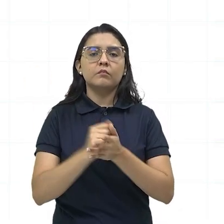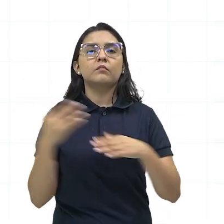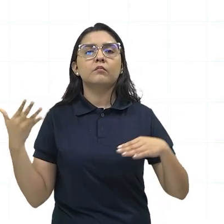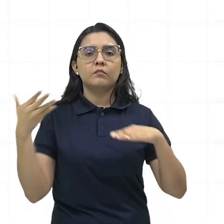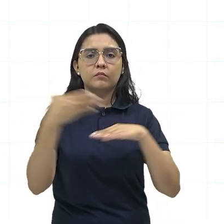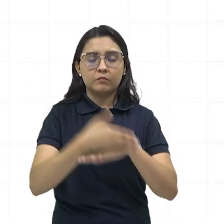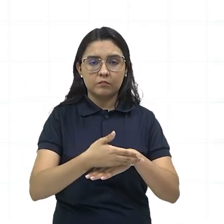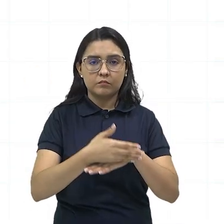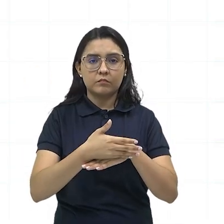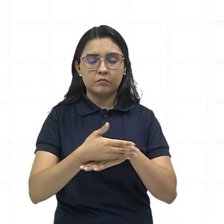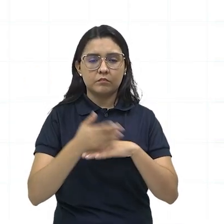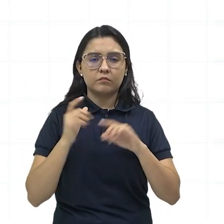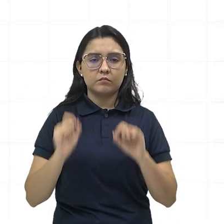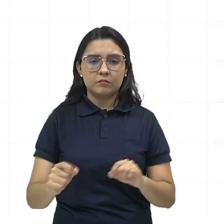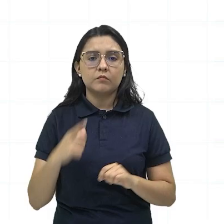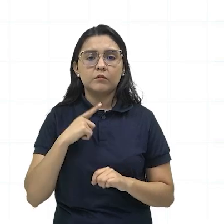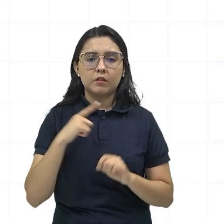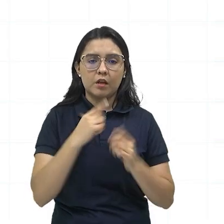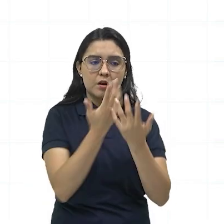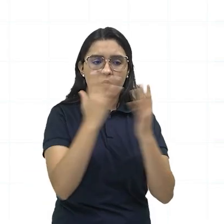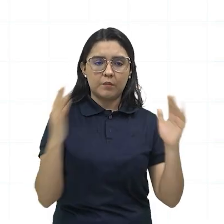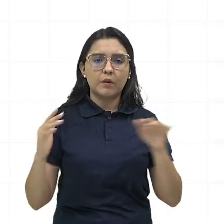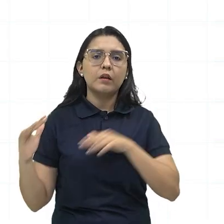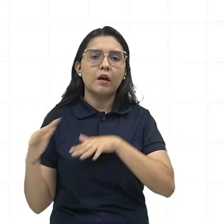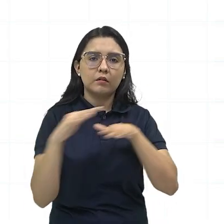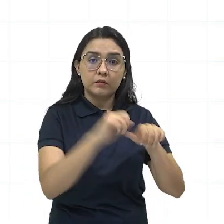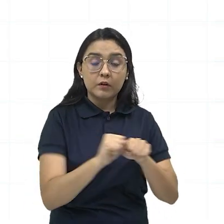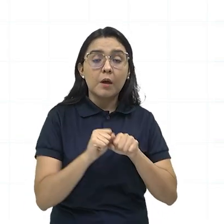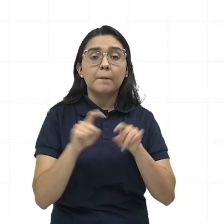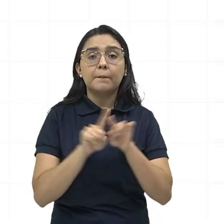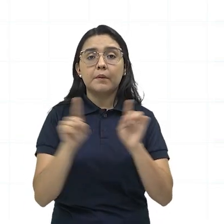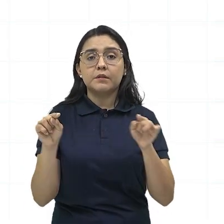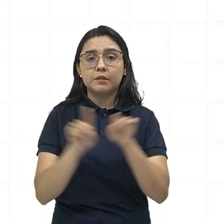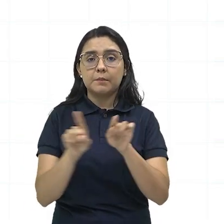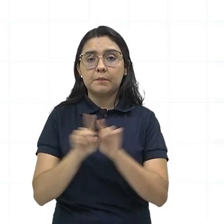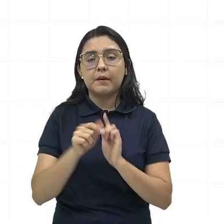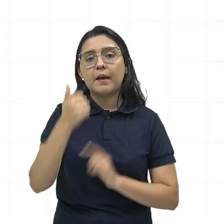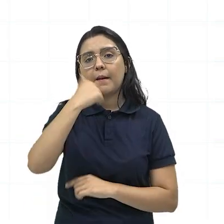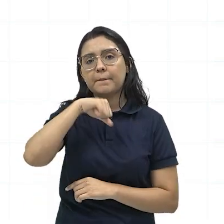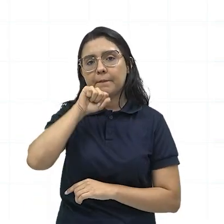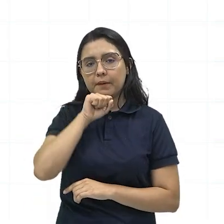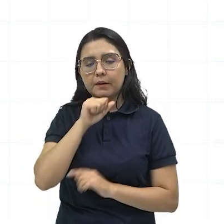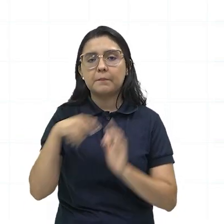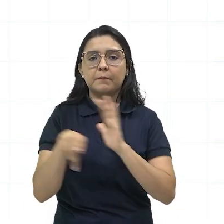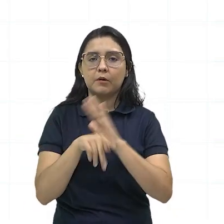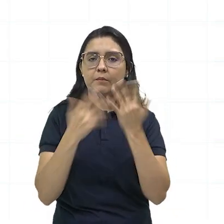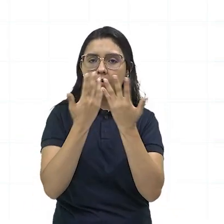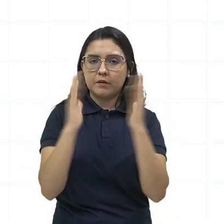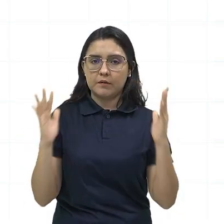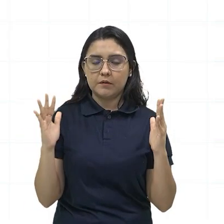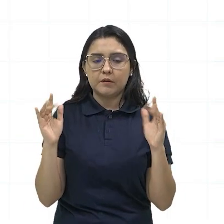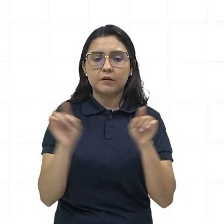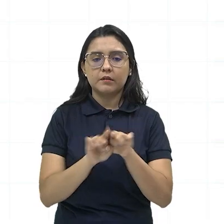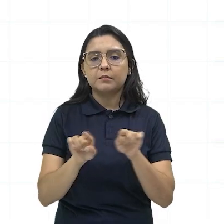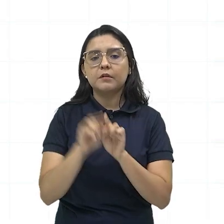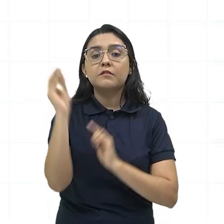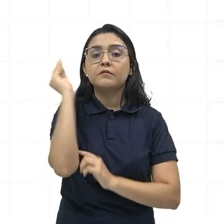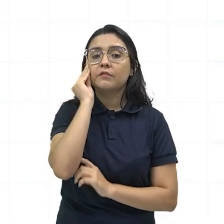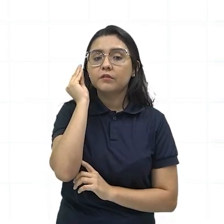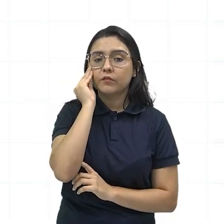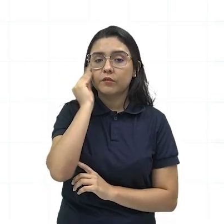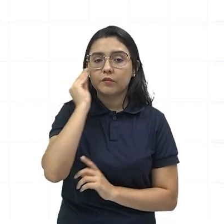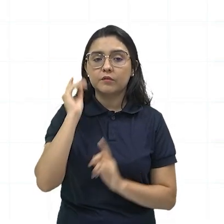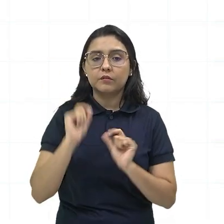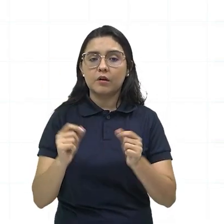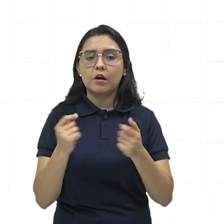está invadindo aquele espaço, mas também fala da mãe da mata, quem foi que conseguiu também observar de fato